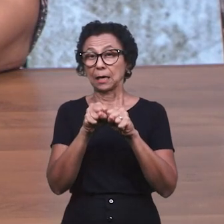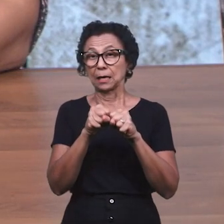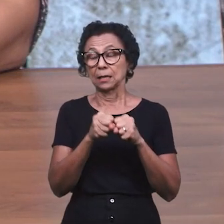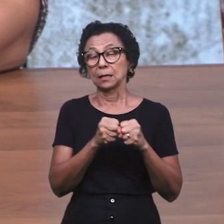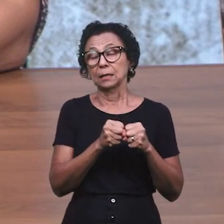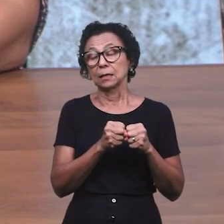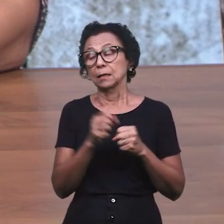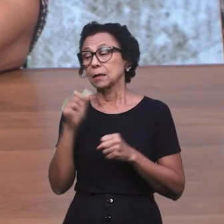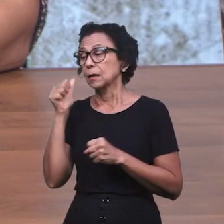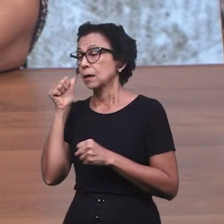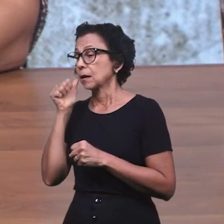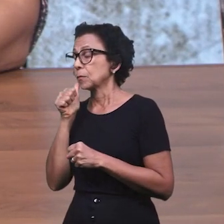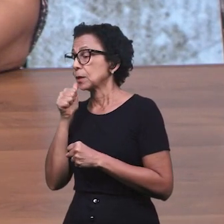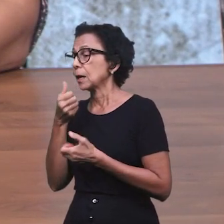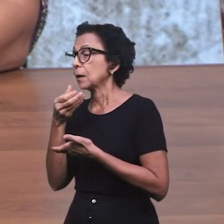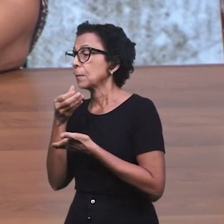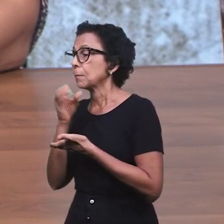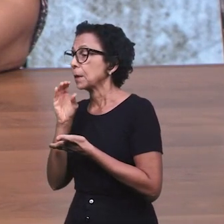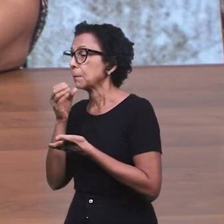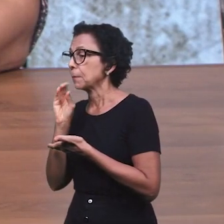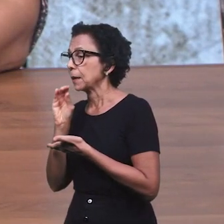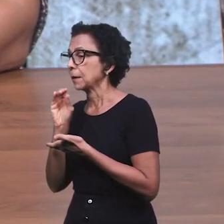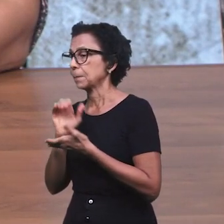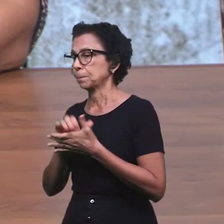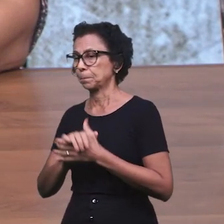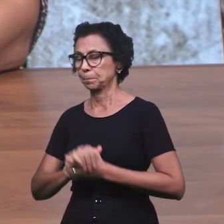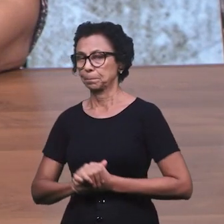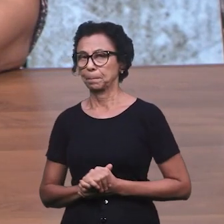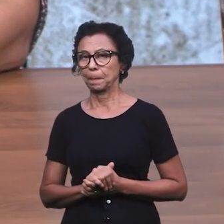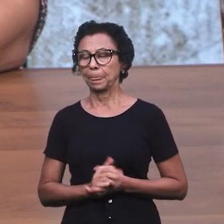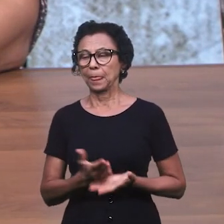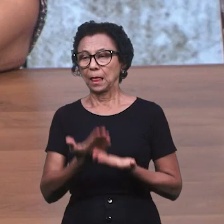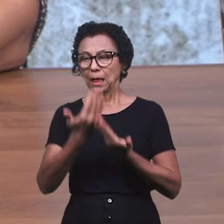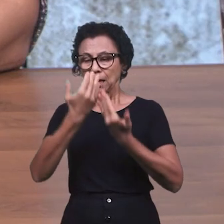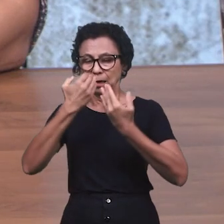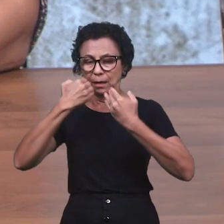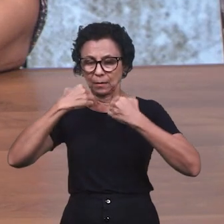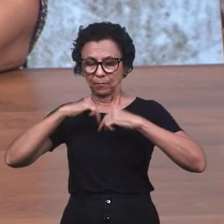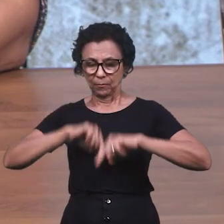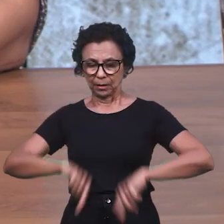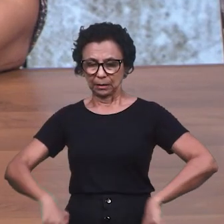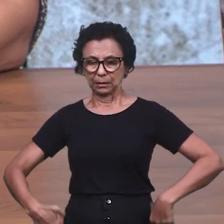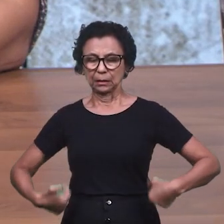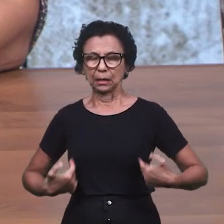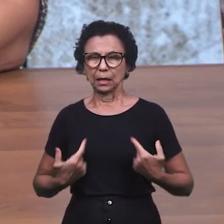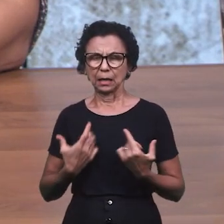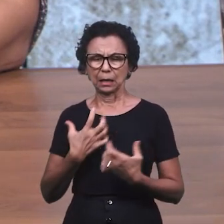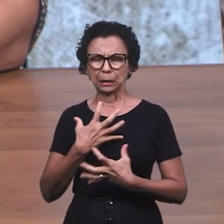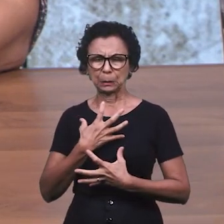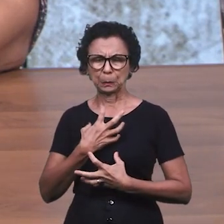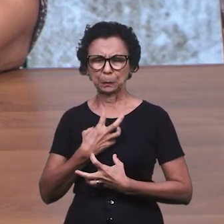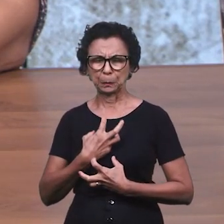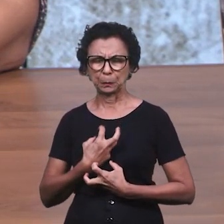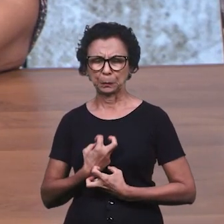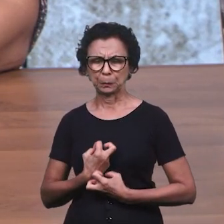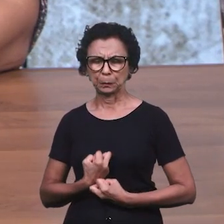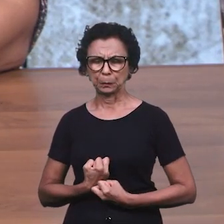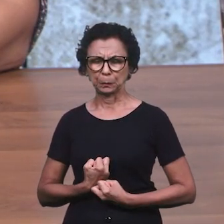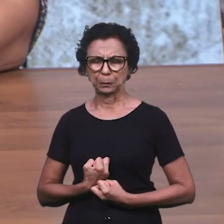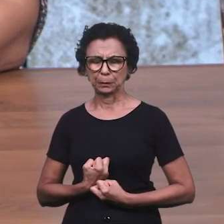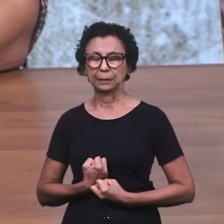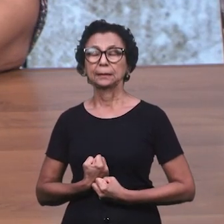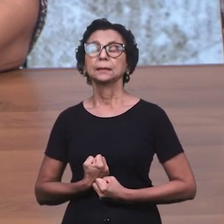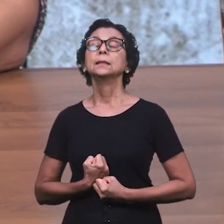mulher. E a água amaldiçoante entrará nela para amargurar. E o sacerdote tomará